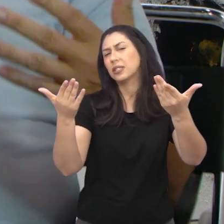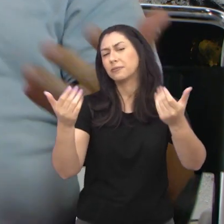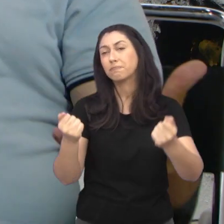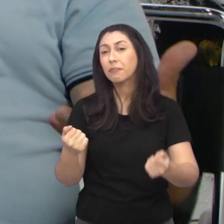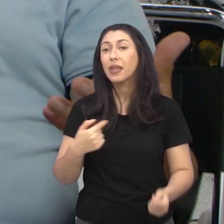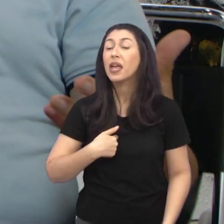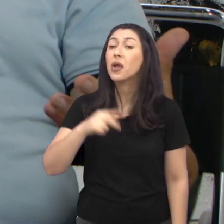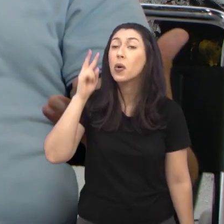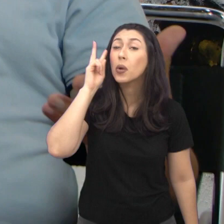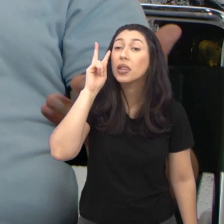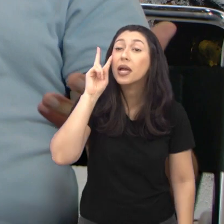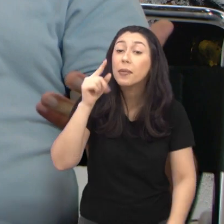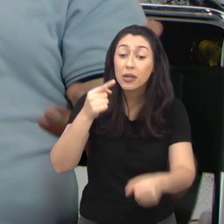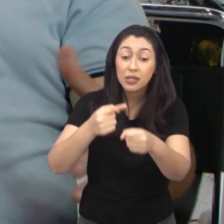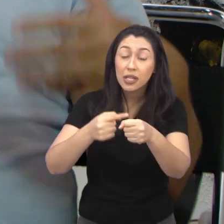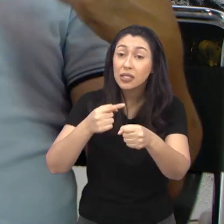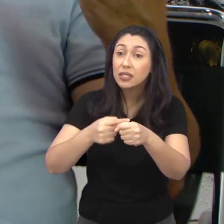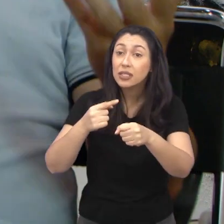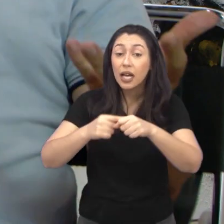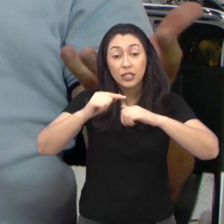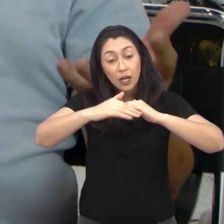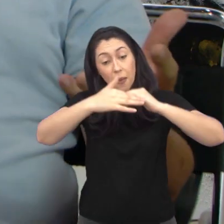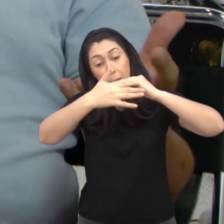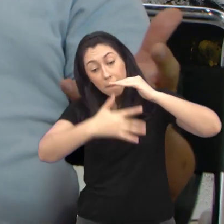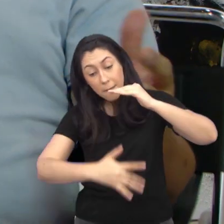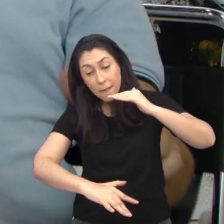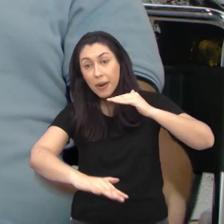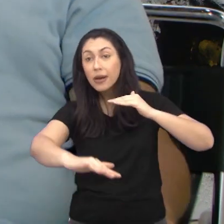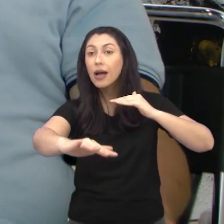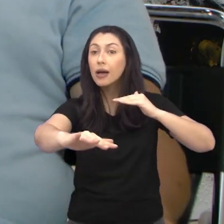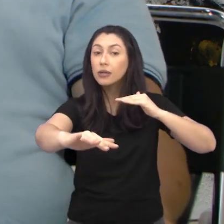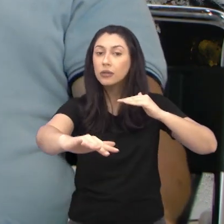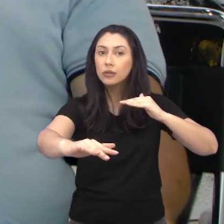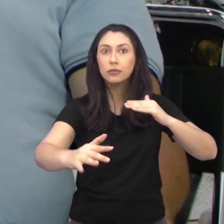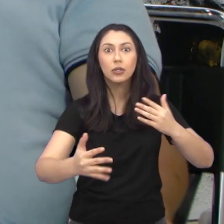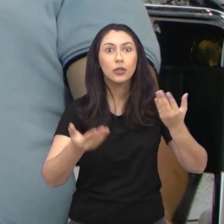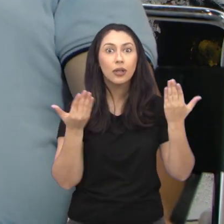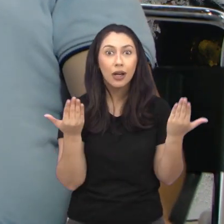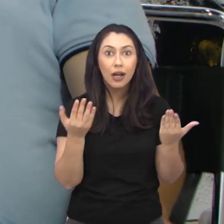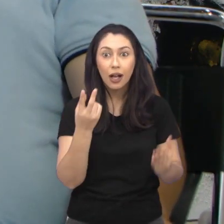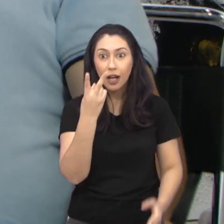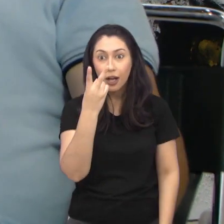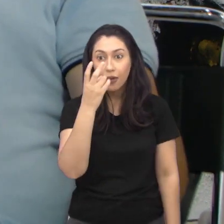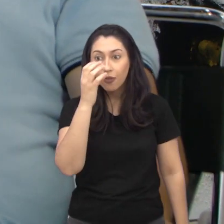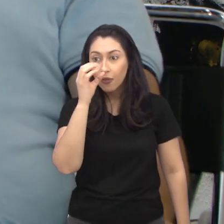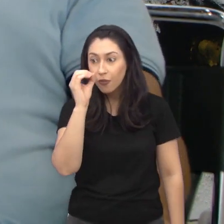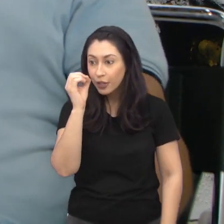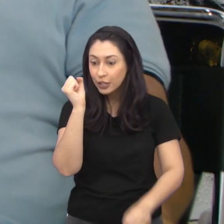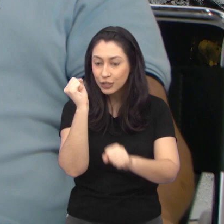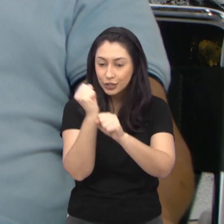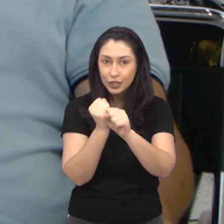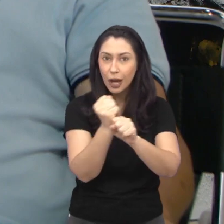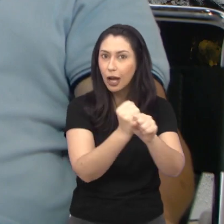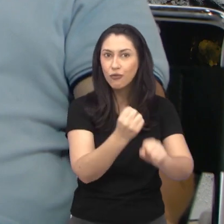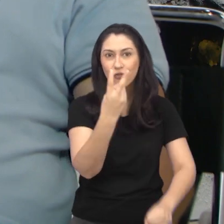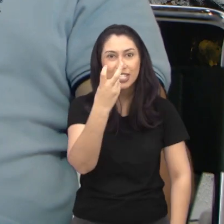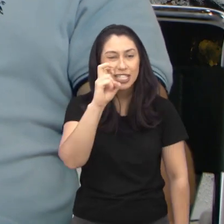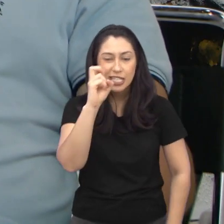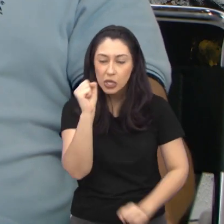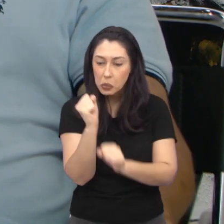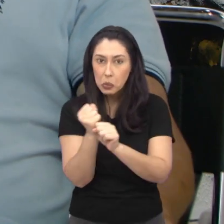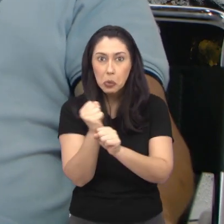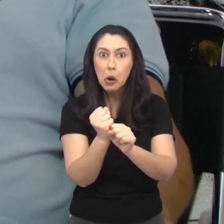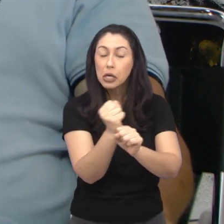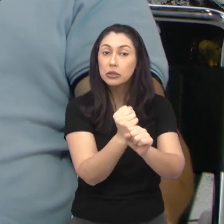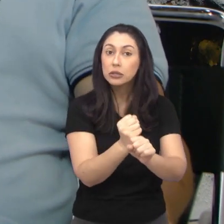Eu lembro daquela cidade do banhado. Então, 20 anos depois, 25 anos depois, o Lulu Santos